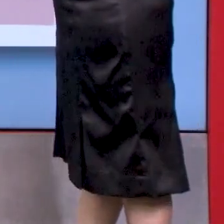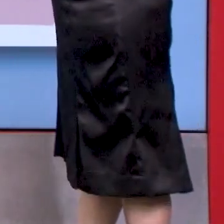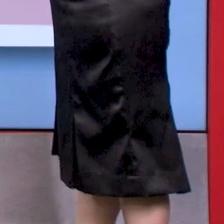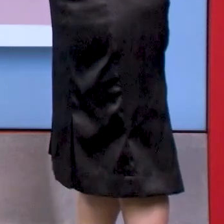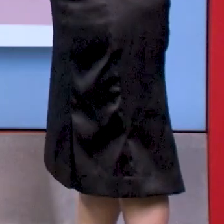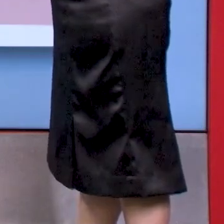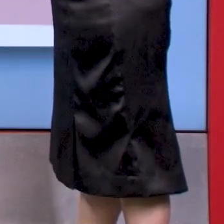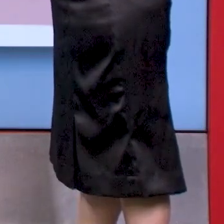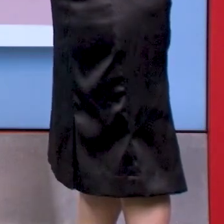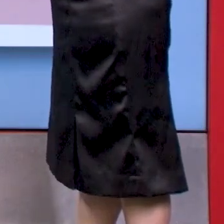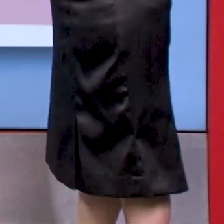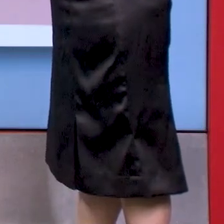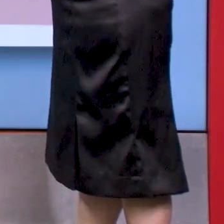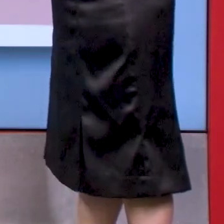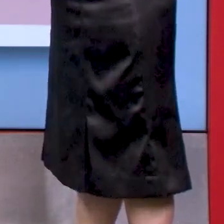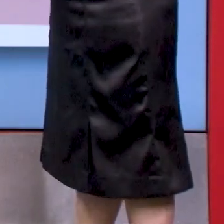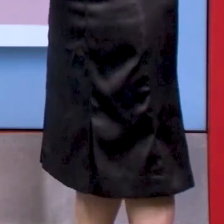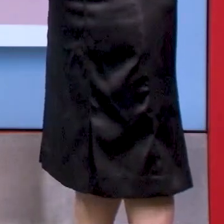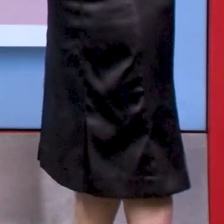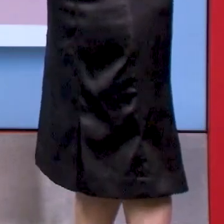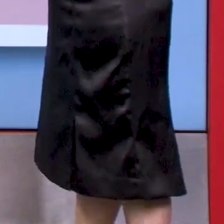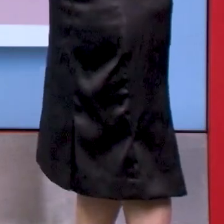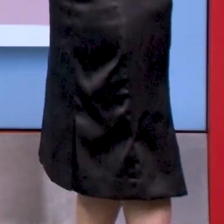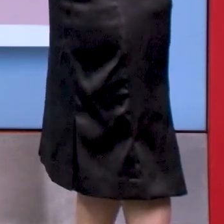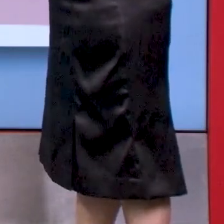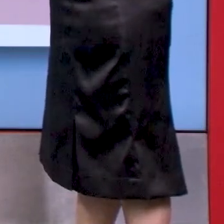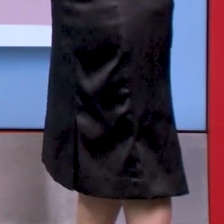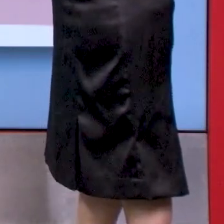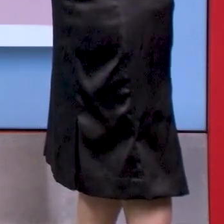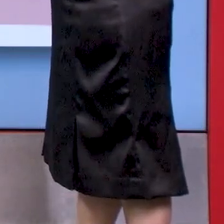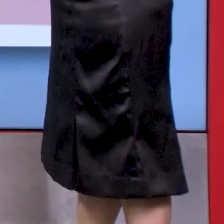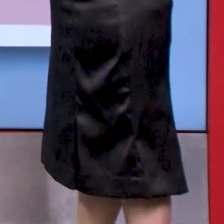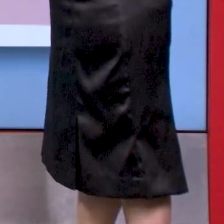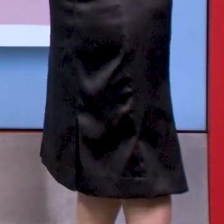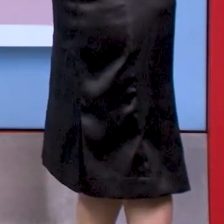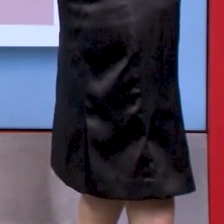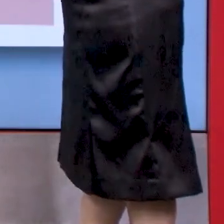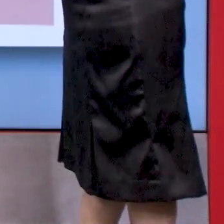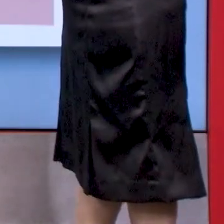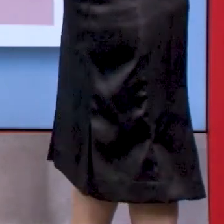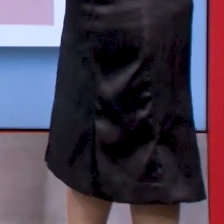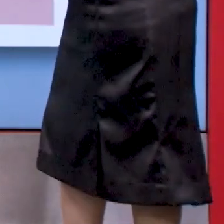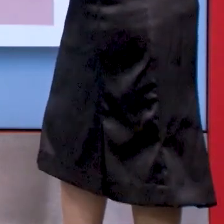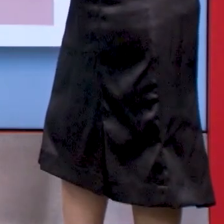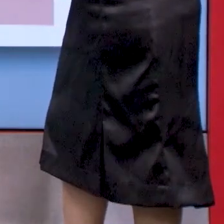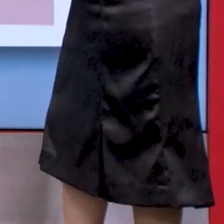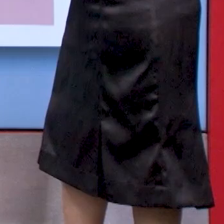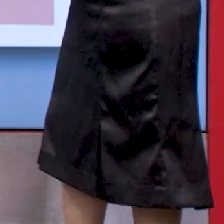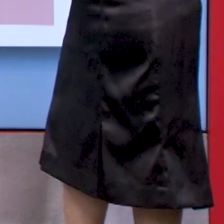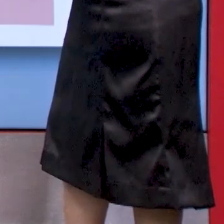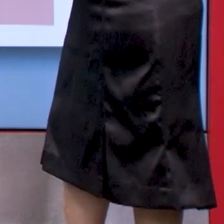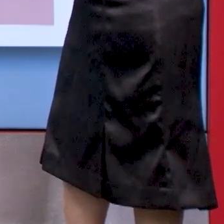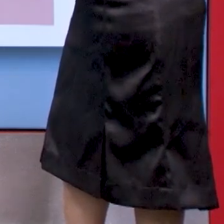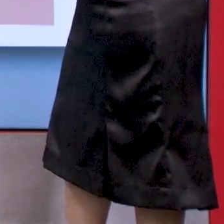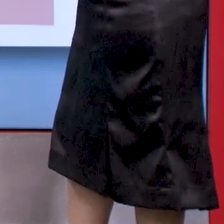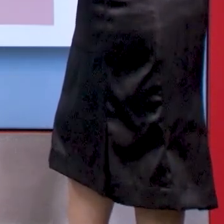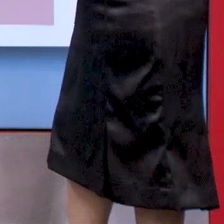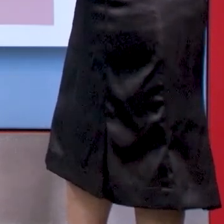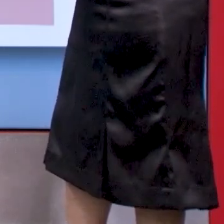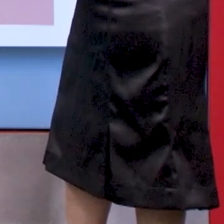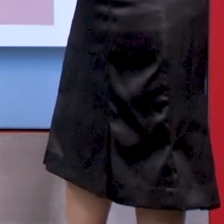Escola Bíblica Dominical. Clique ali em Escola Bíblica Dominical.